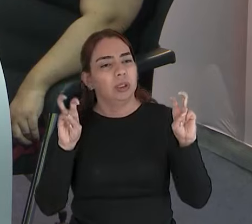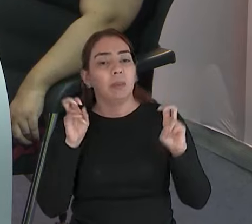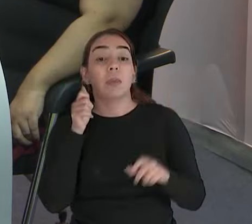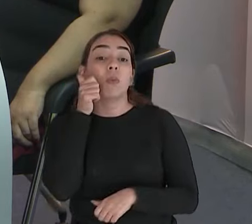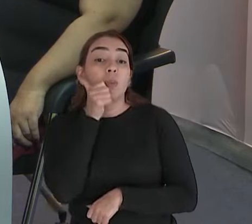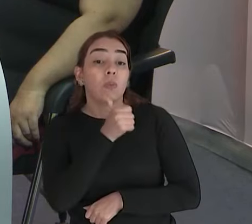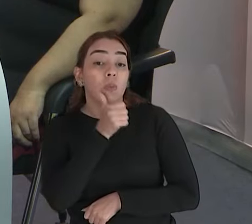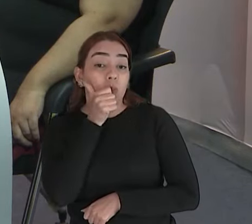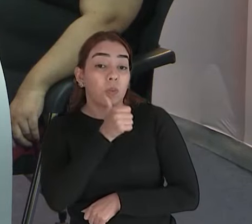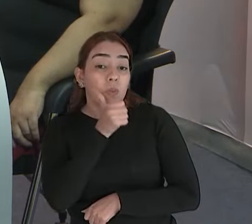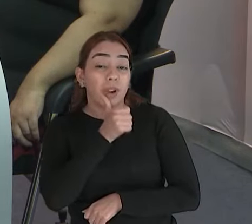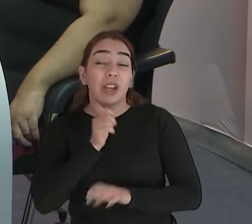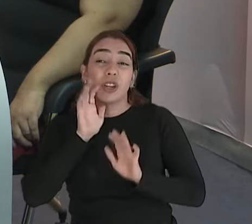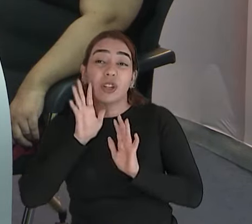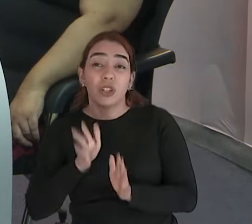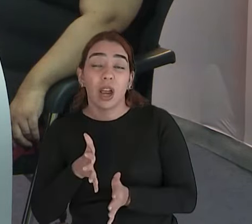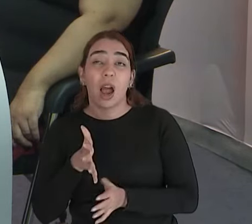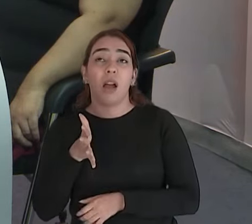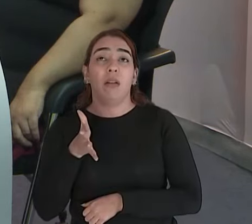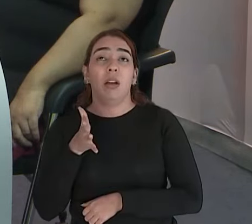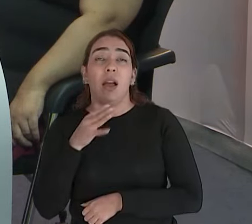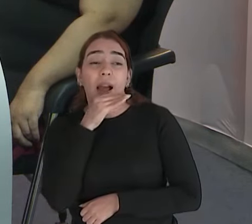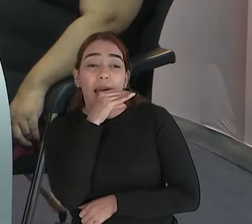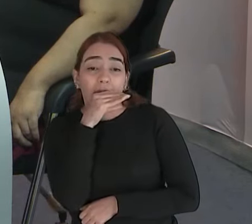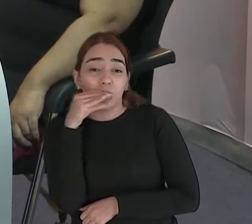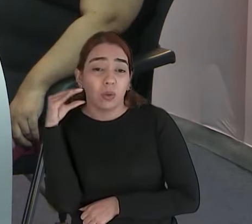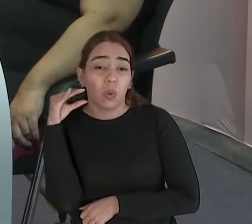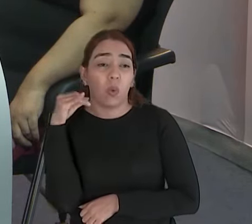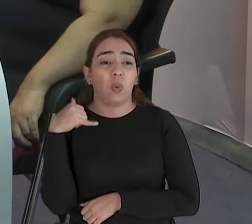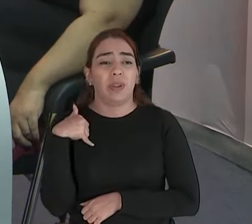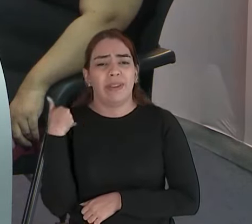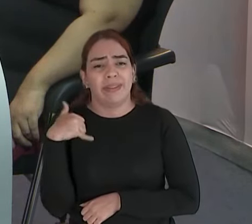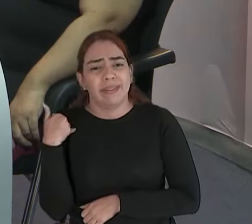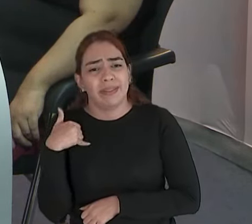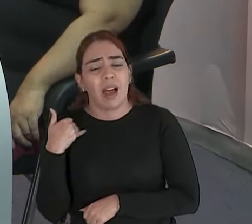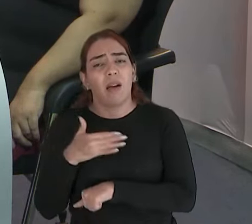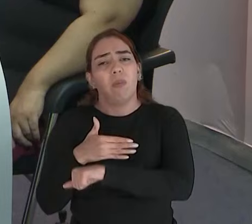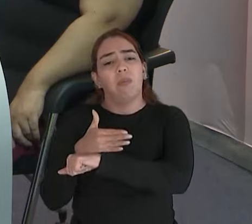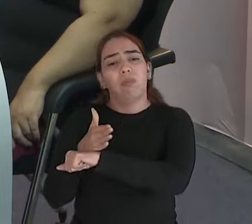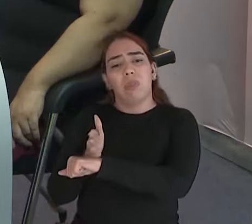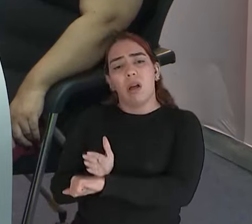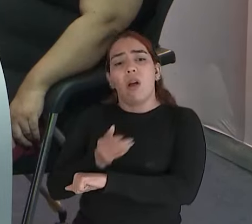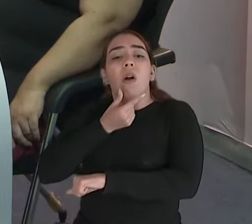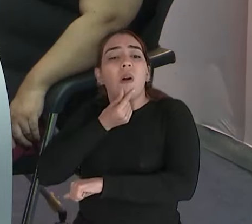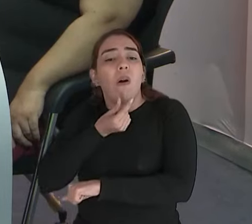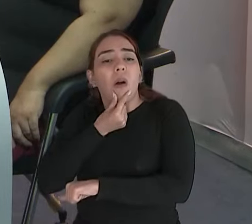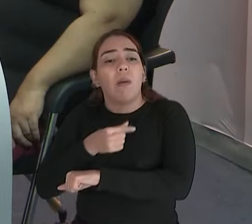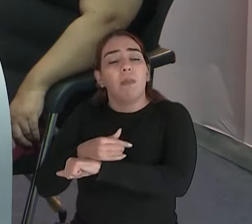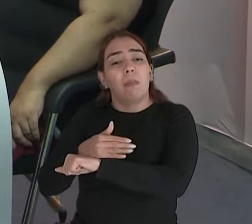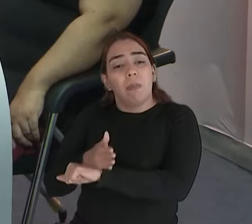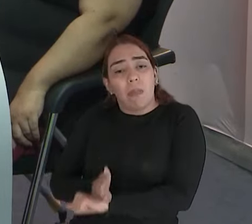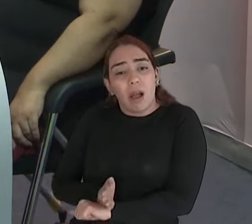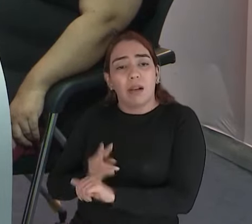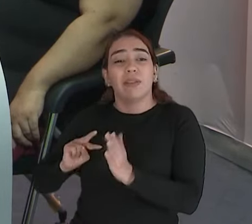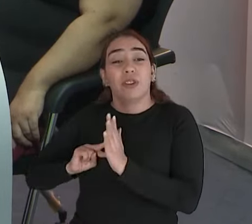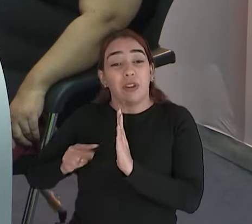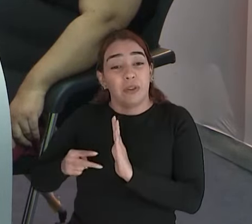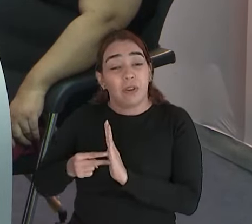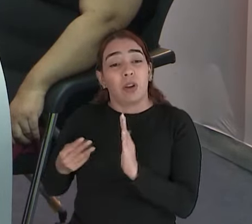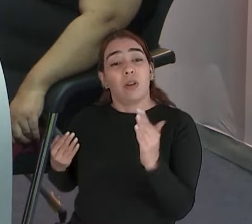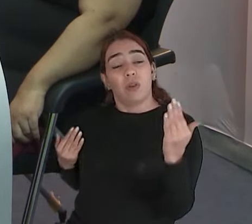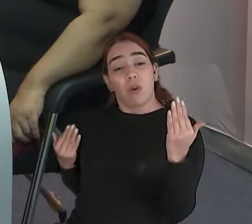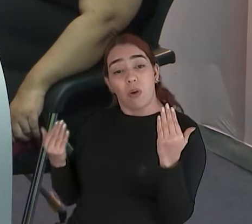tendo filhos cada vez mais tarde, talvez os homens também. Isso está relacionado também? É importante ressaltar que a